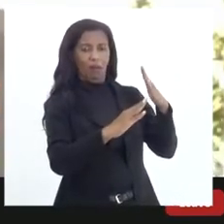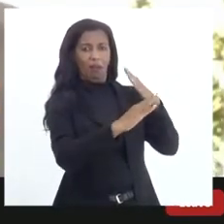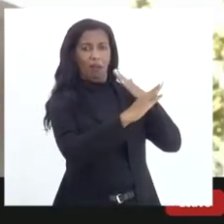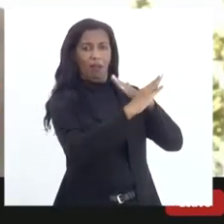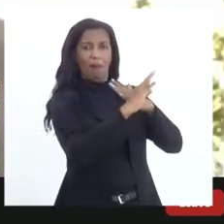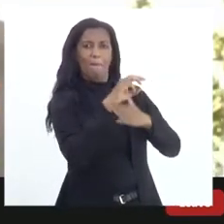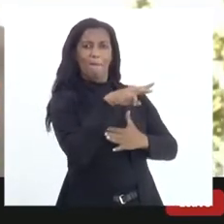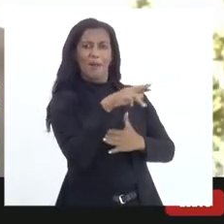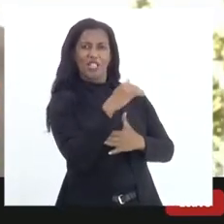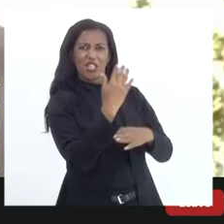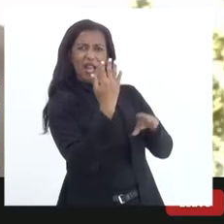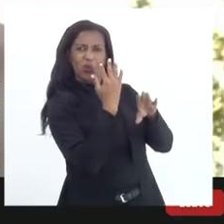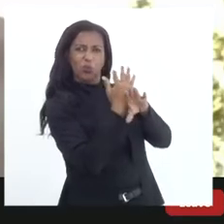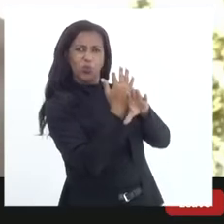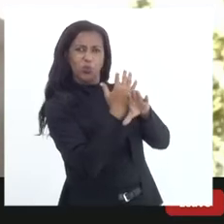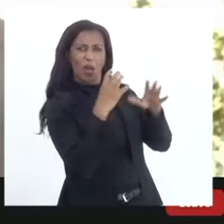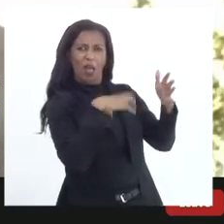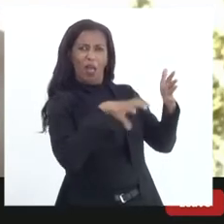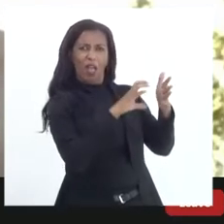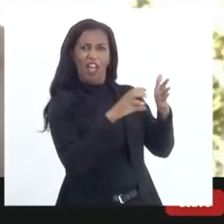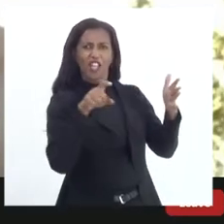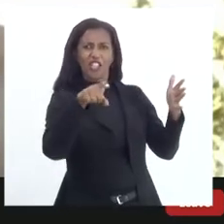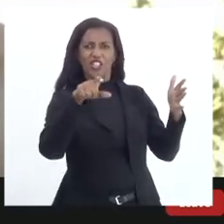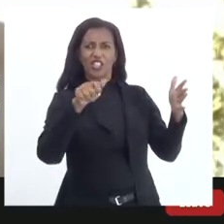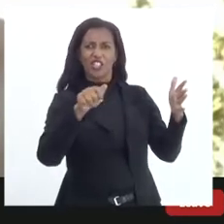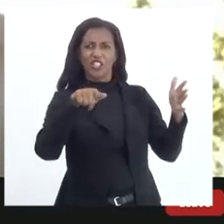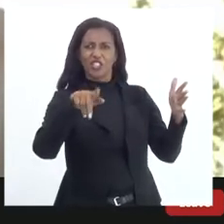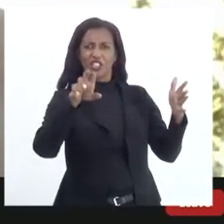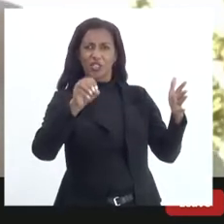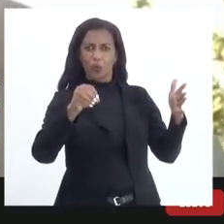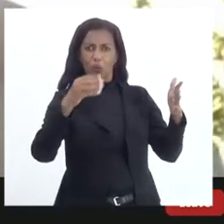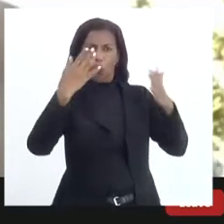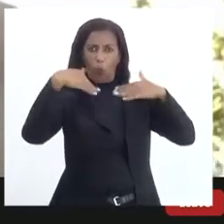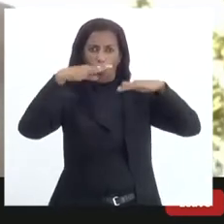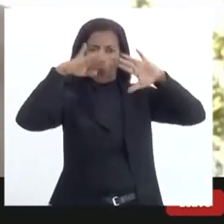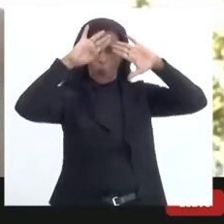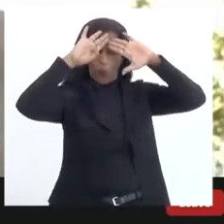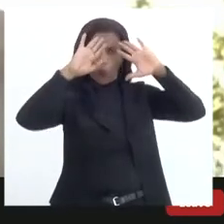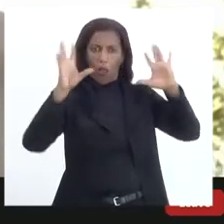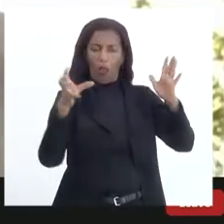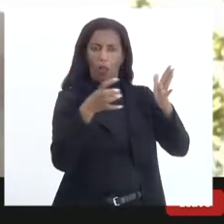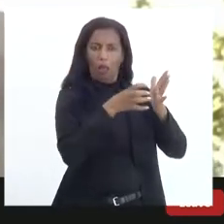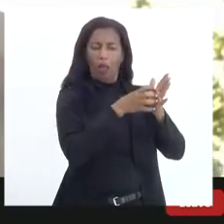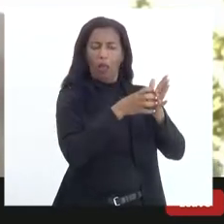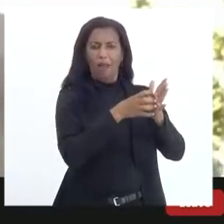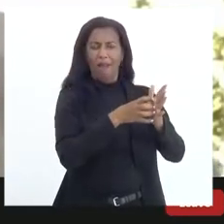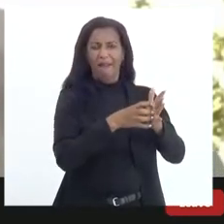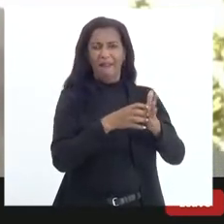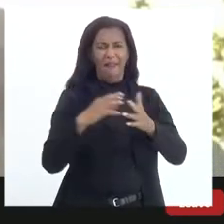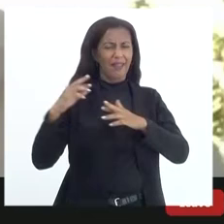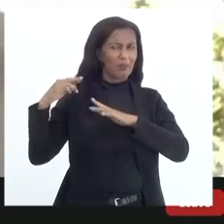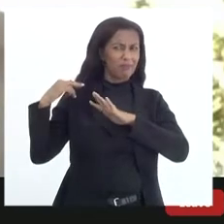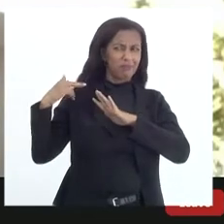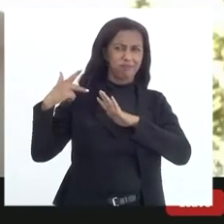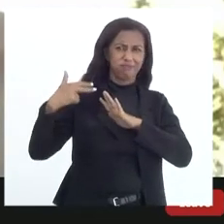tirar o símbolo. Né? Quer dizer, é um histórico de